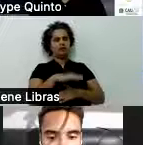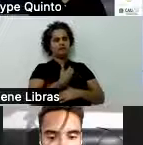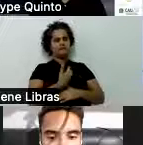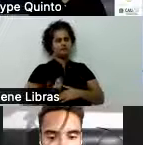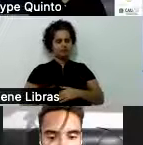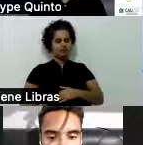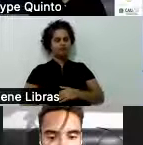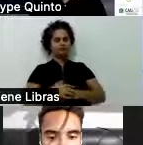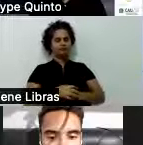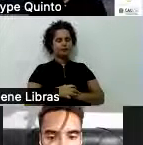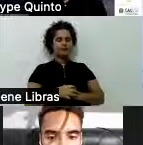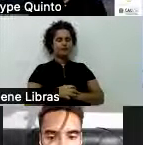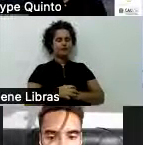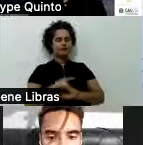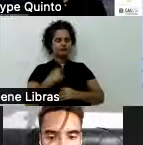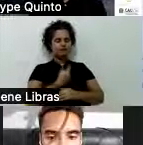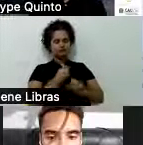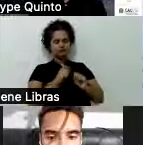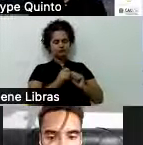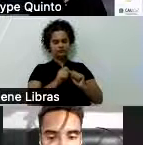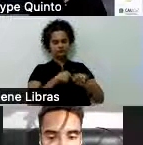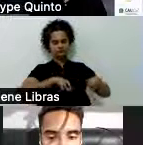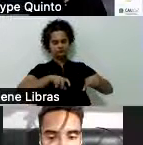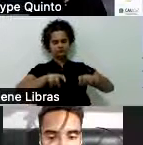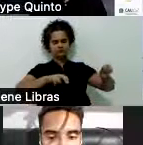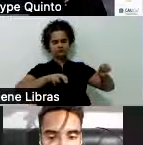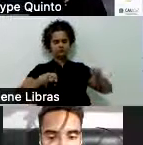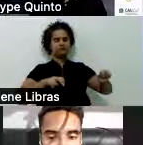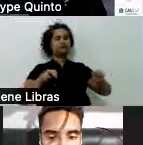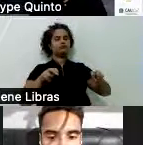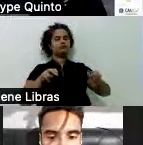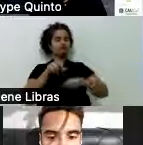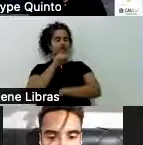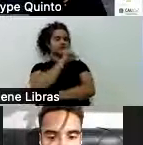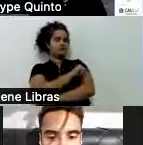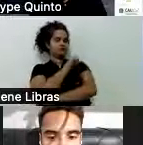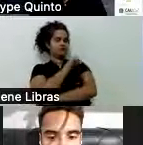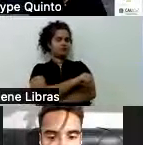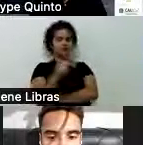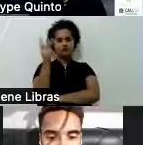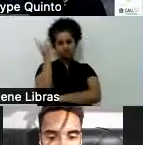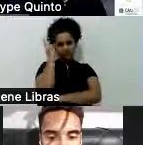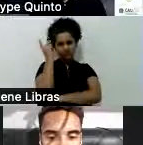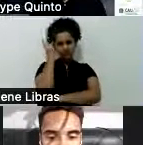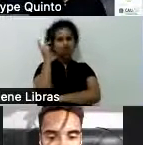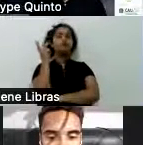E espacializamos essas ações, então recolhemos algumas ações no Rio de Janeiro, em São Paulo,